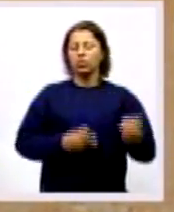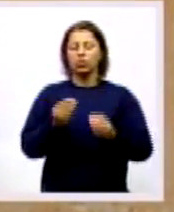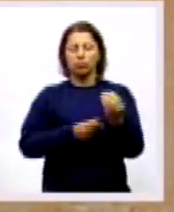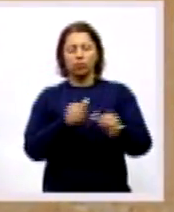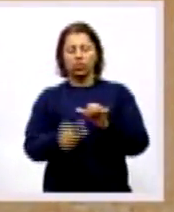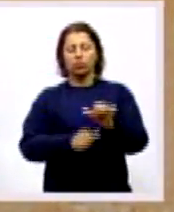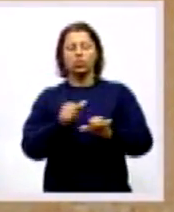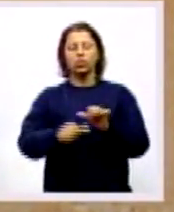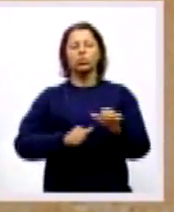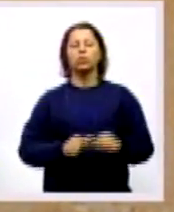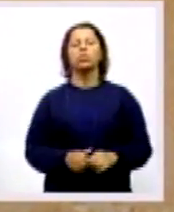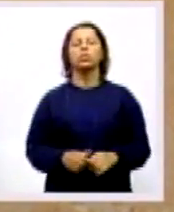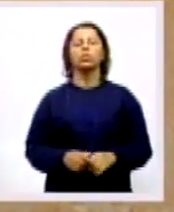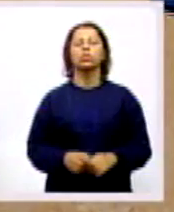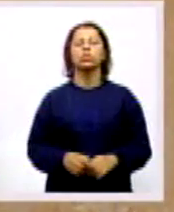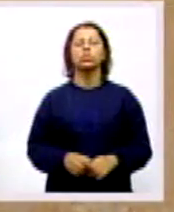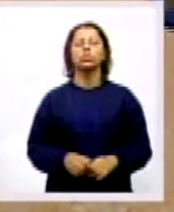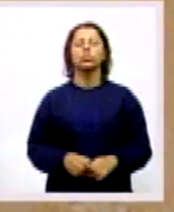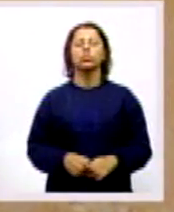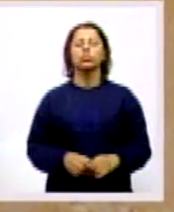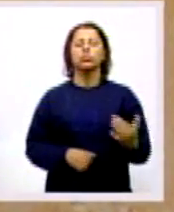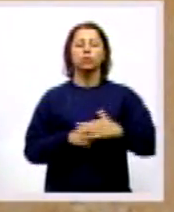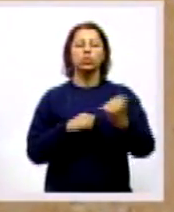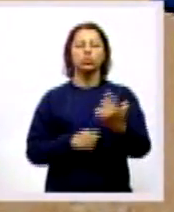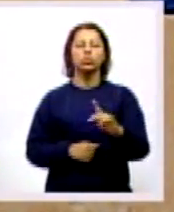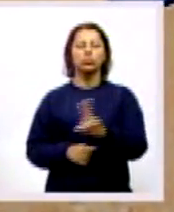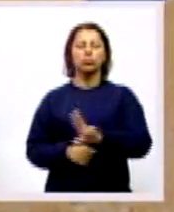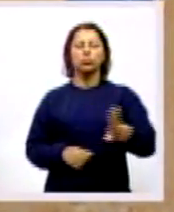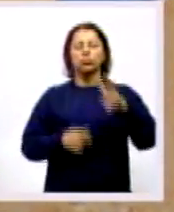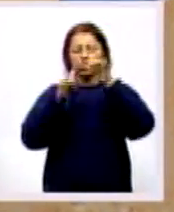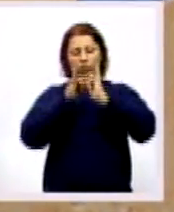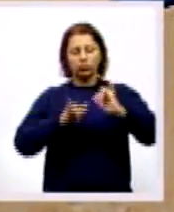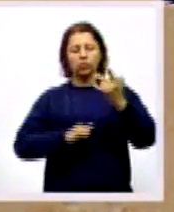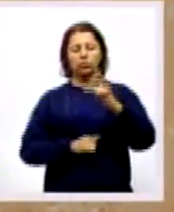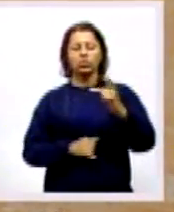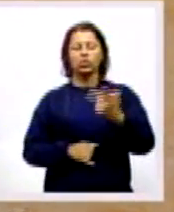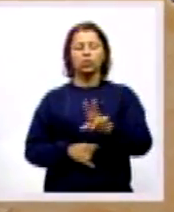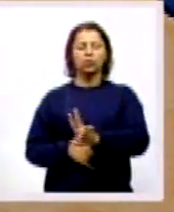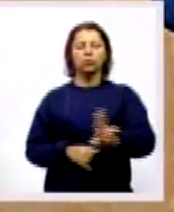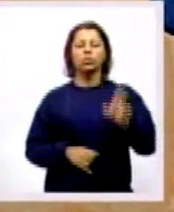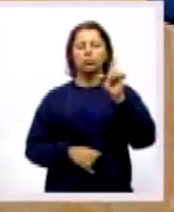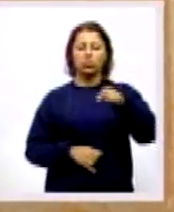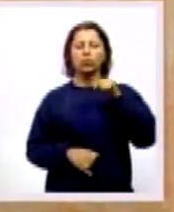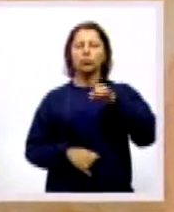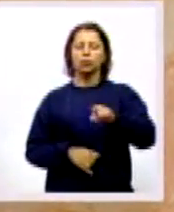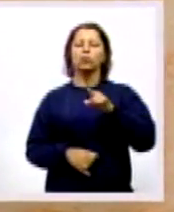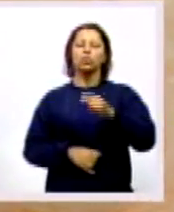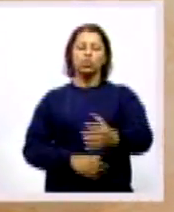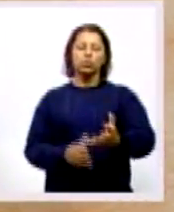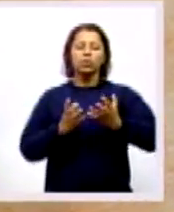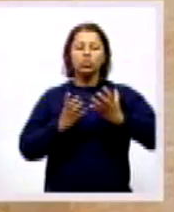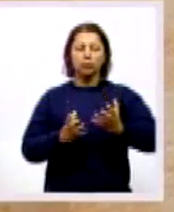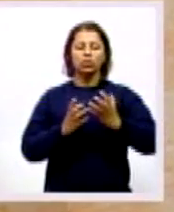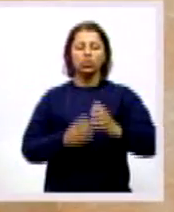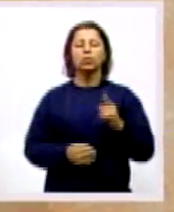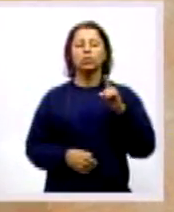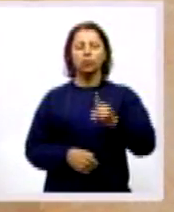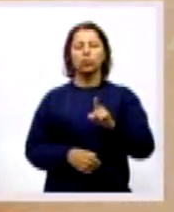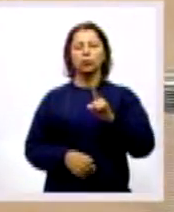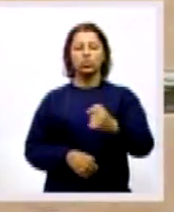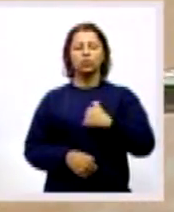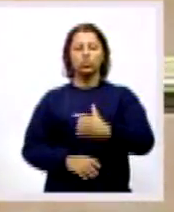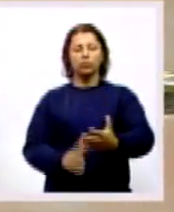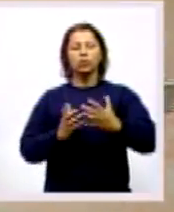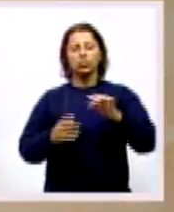isso. Chamou seu nome, pronunciou no seu ouvido: é você que eu quero. É você que eu